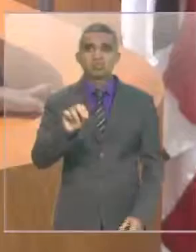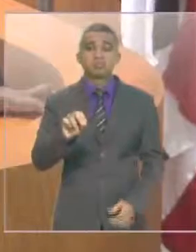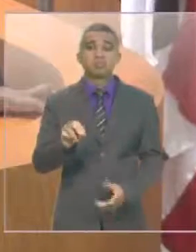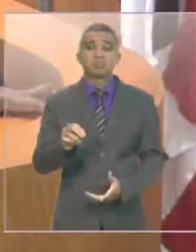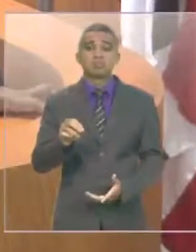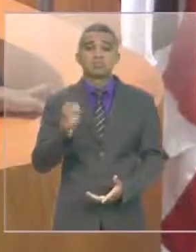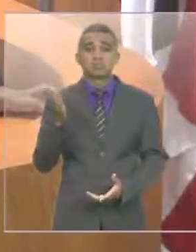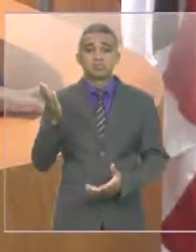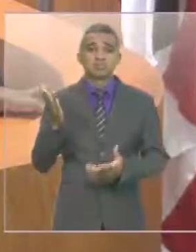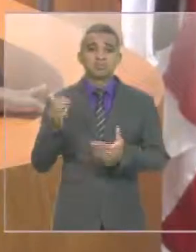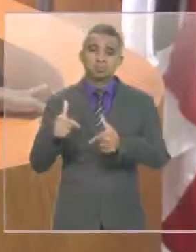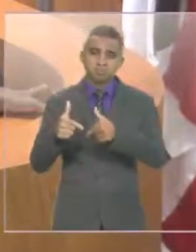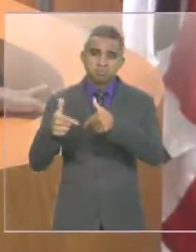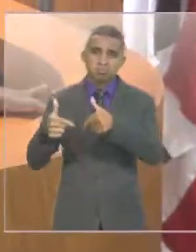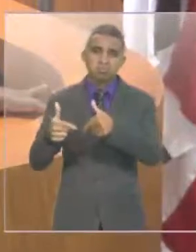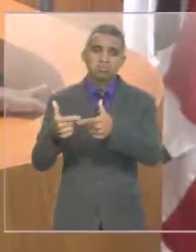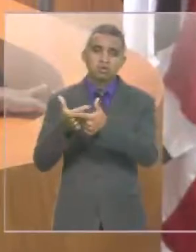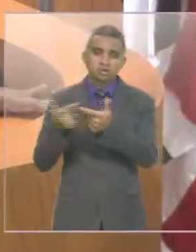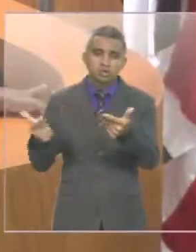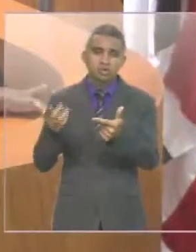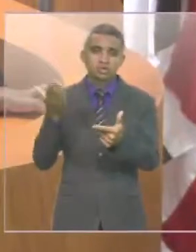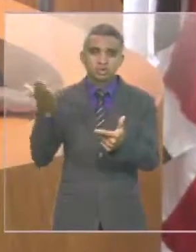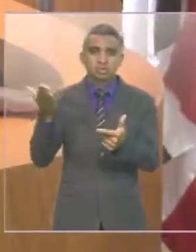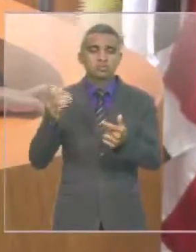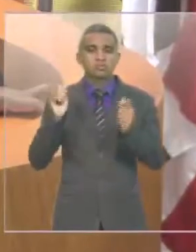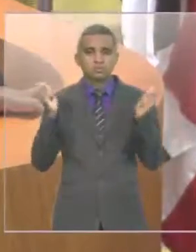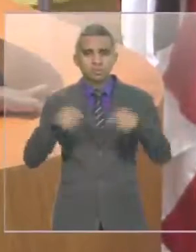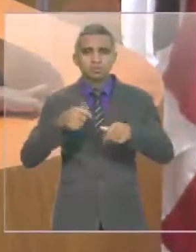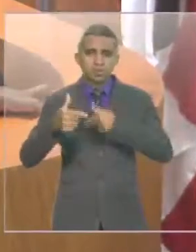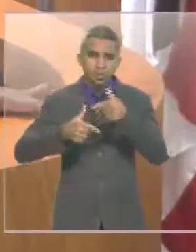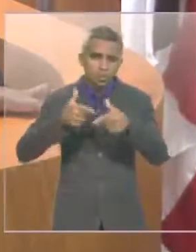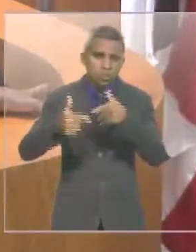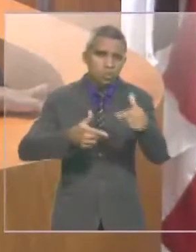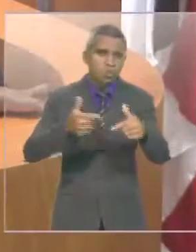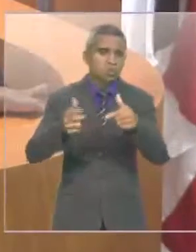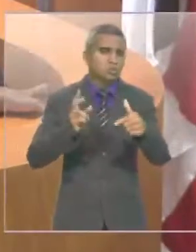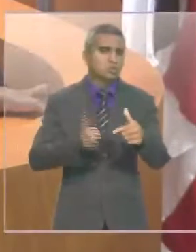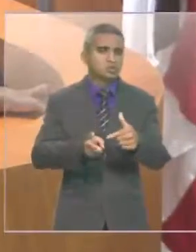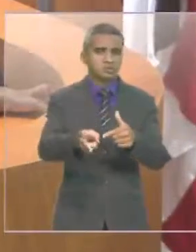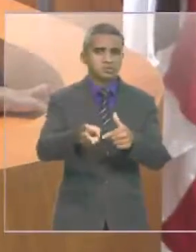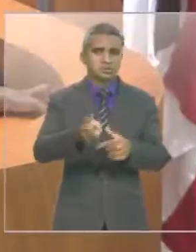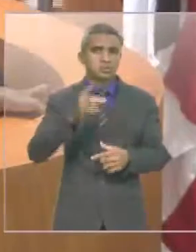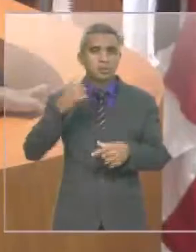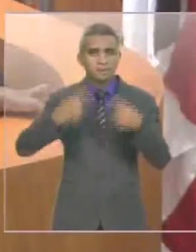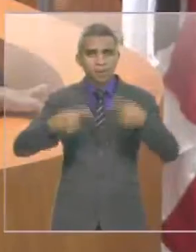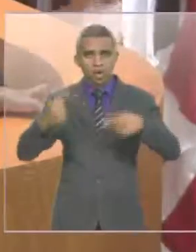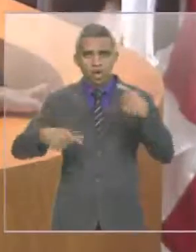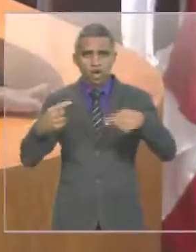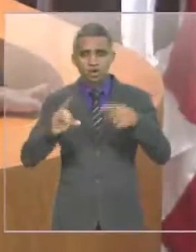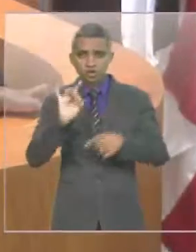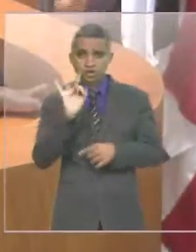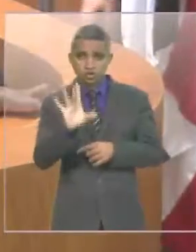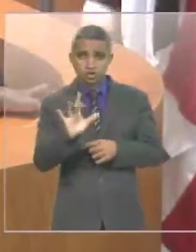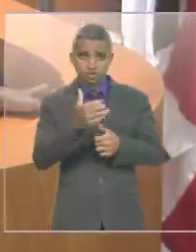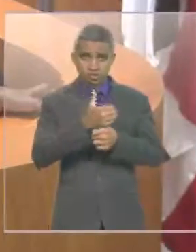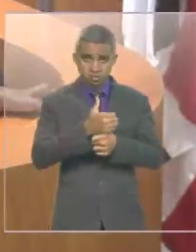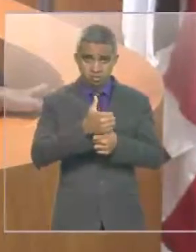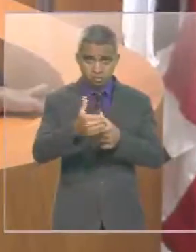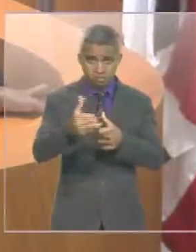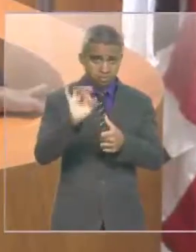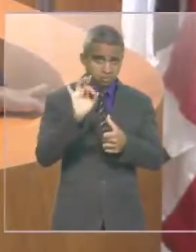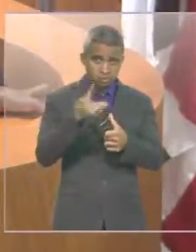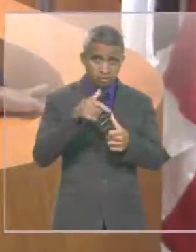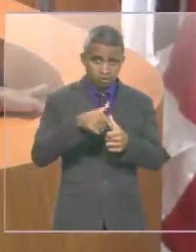possa continuar na luta porque política não se faz somente no mandato porque se faz antes do mandato